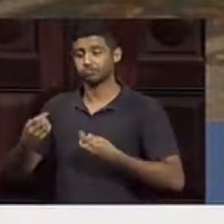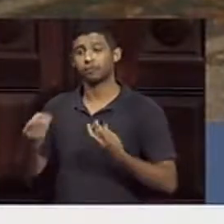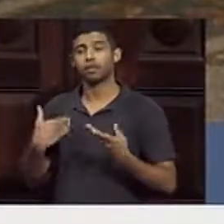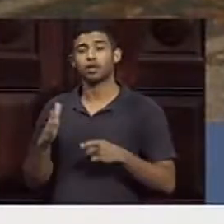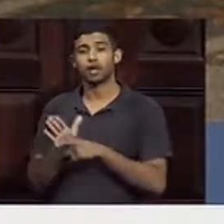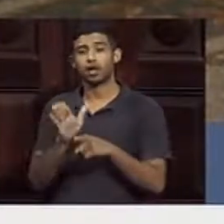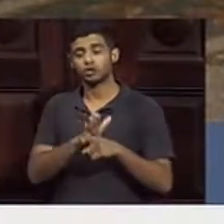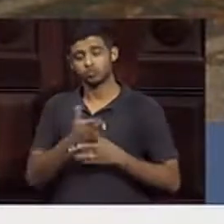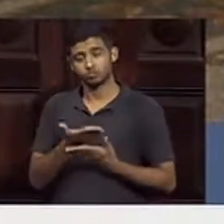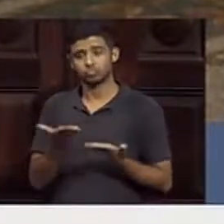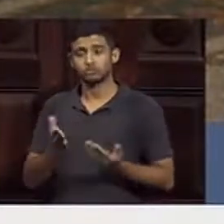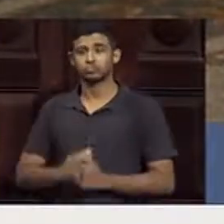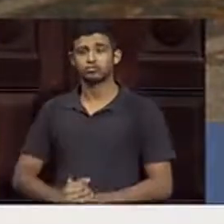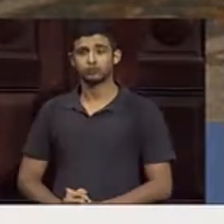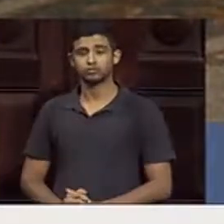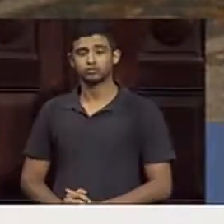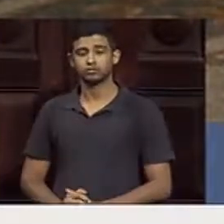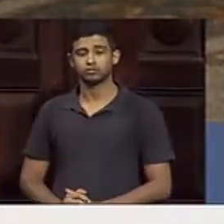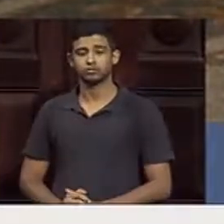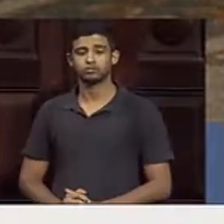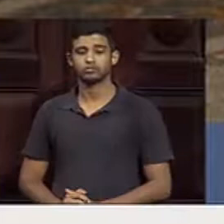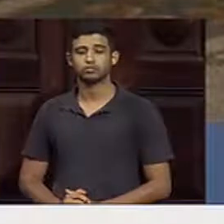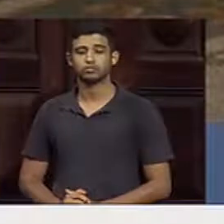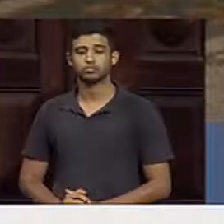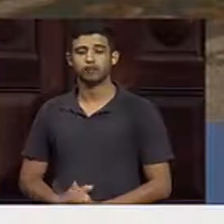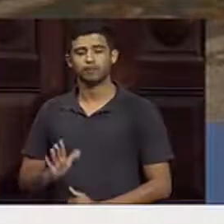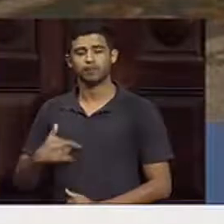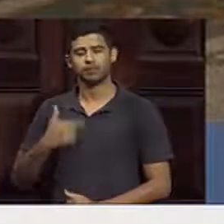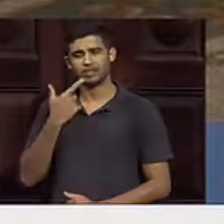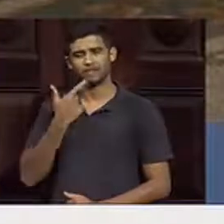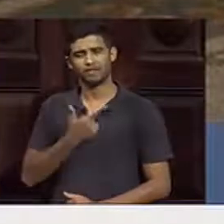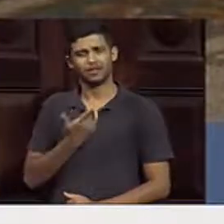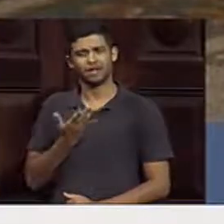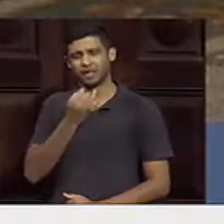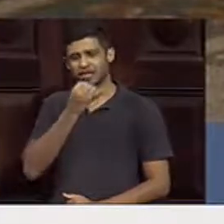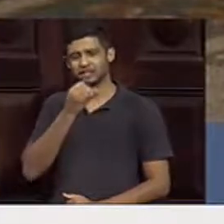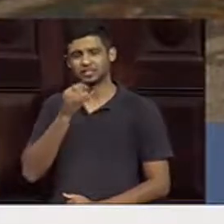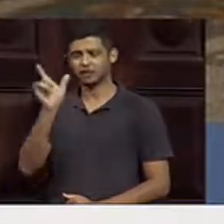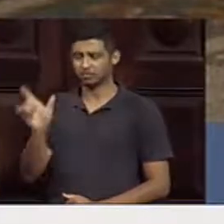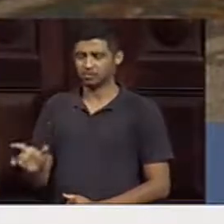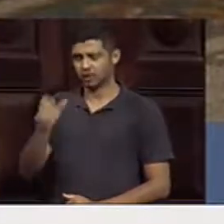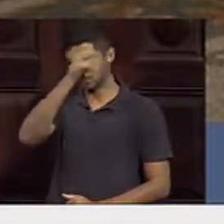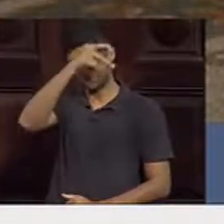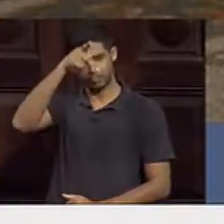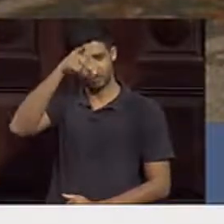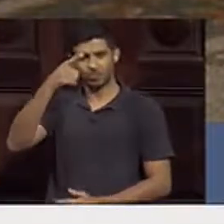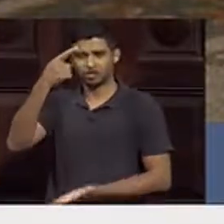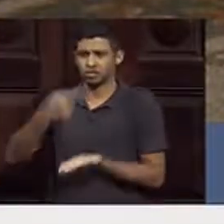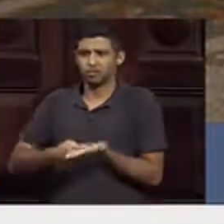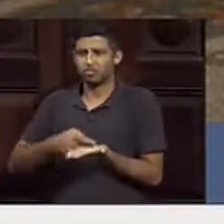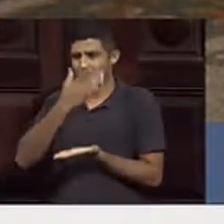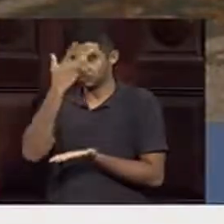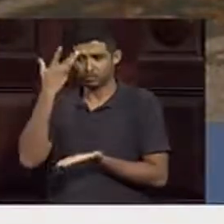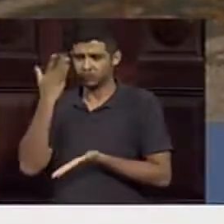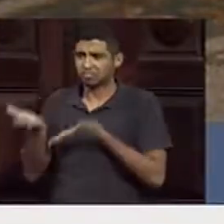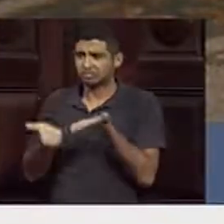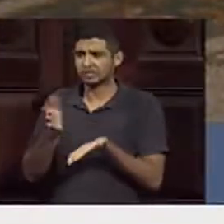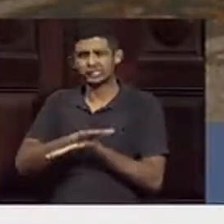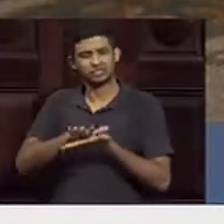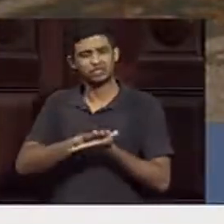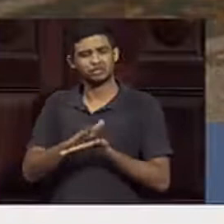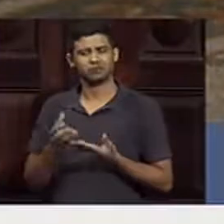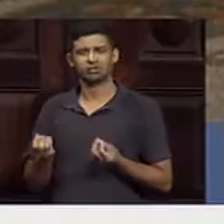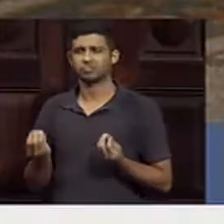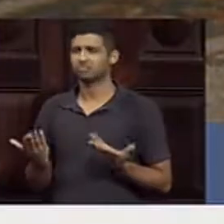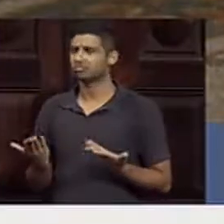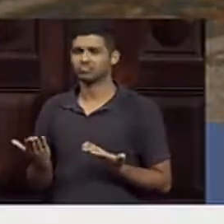ajudá-lo. Agora, daí falar que o prefeito não tem compromisso com essas pessoas, Niterói tem uma quantidade